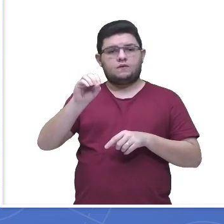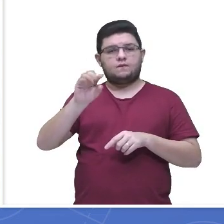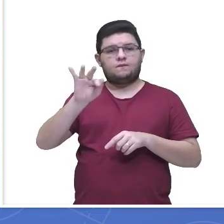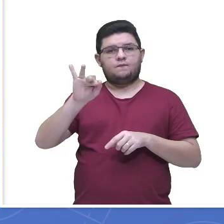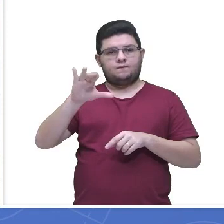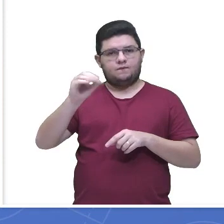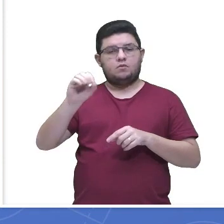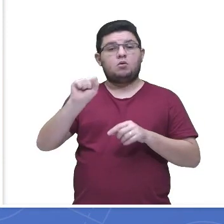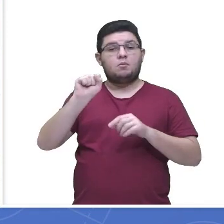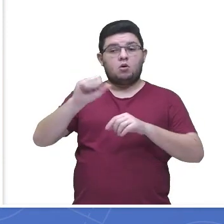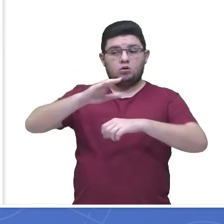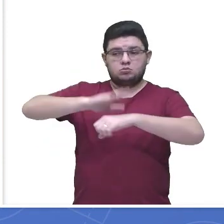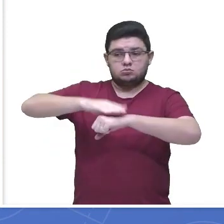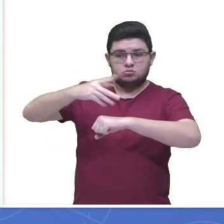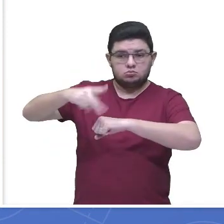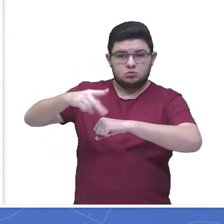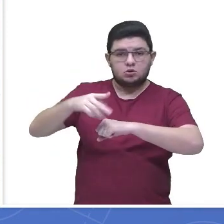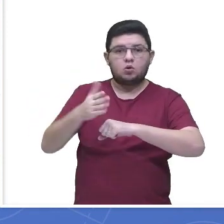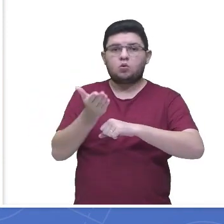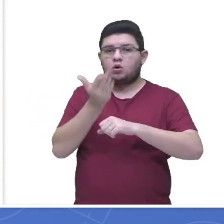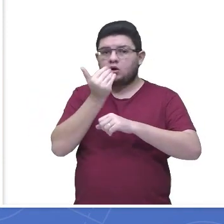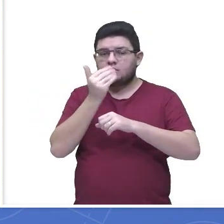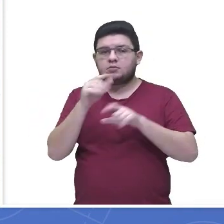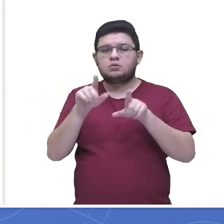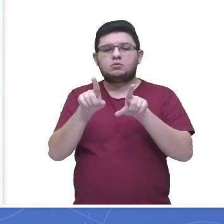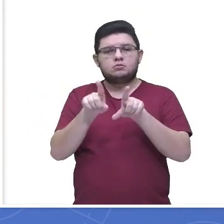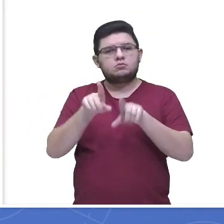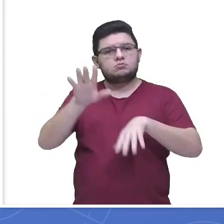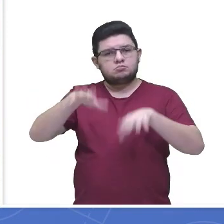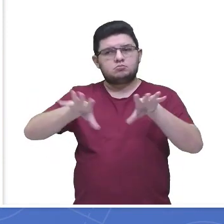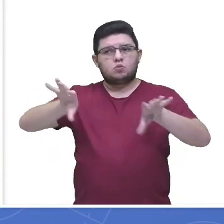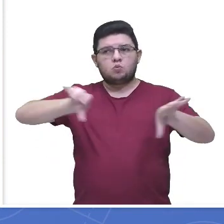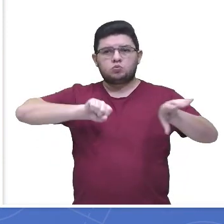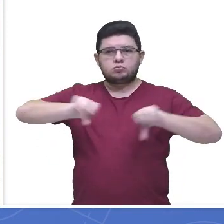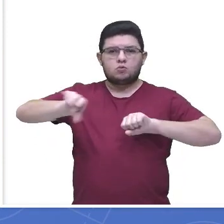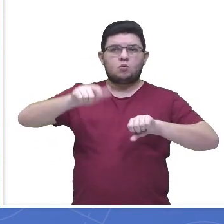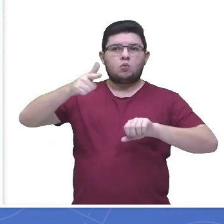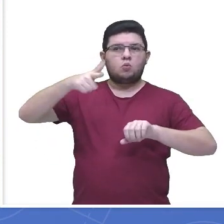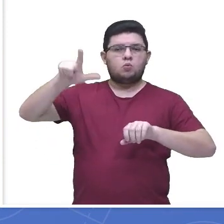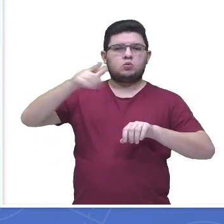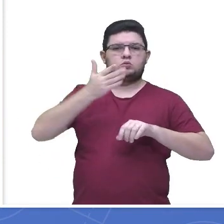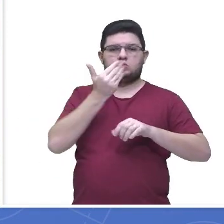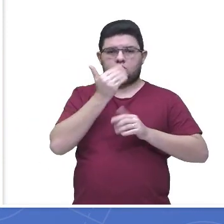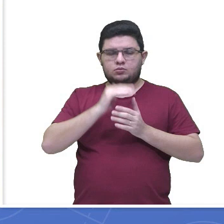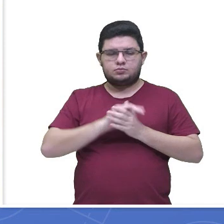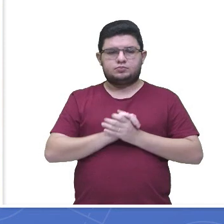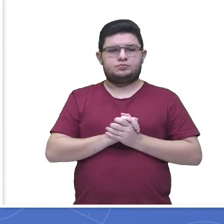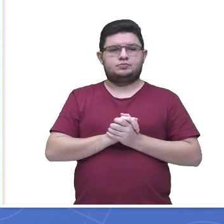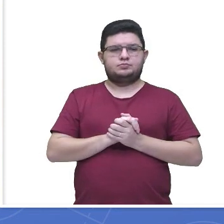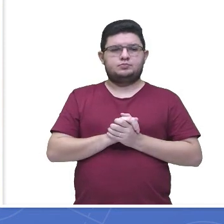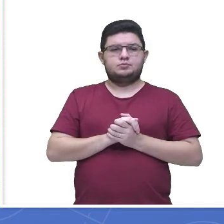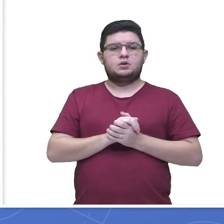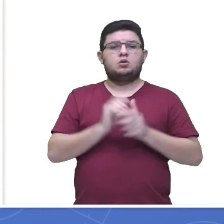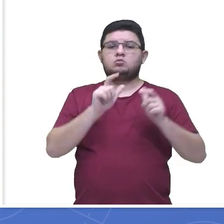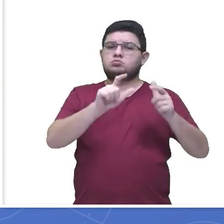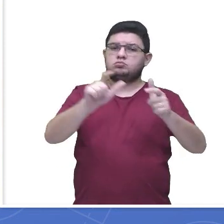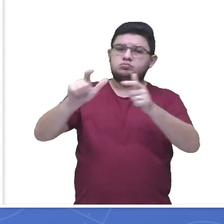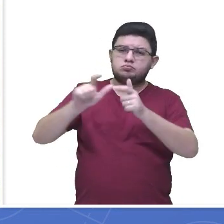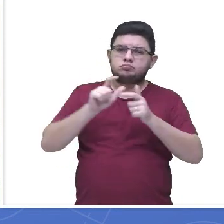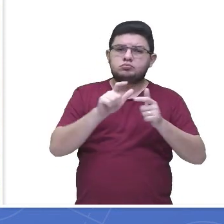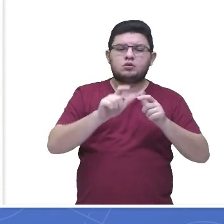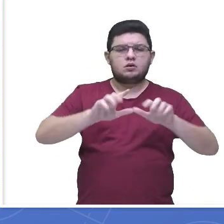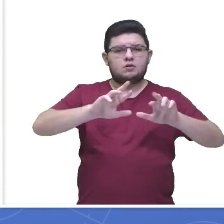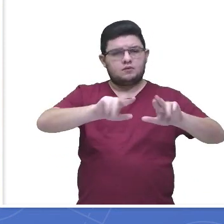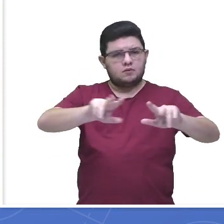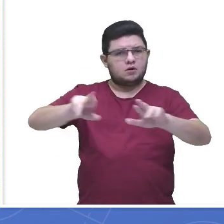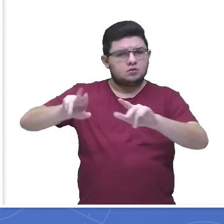também vão precisar de uma determinada nutrição, ok? São encontrados em diversos ambientes e